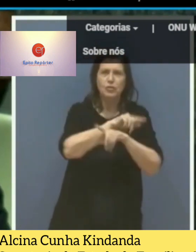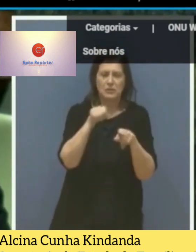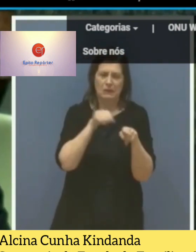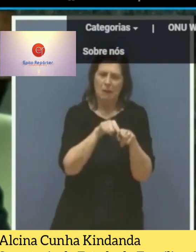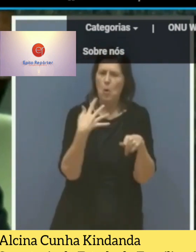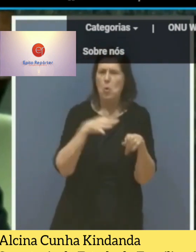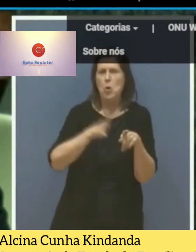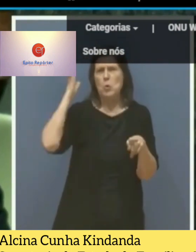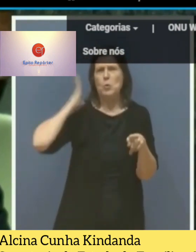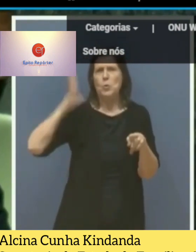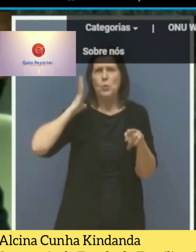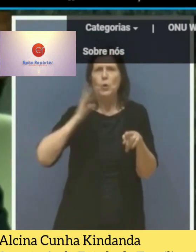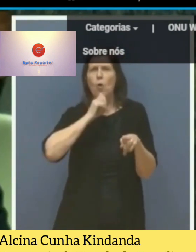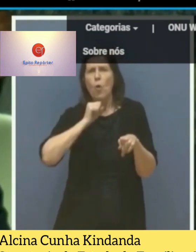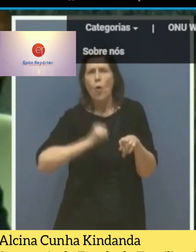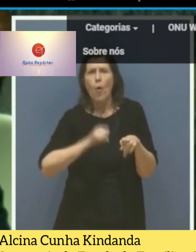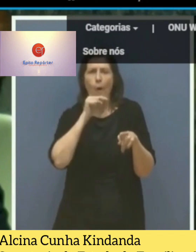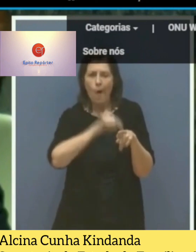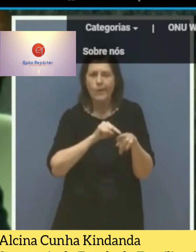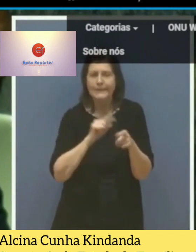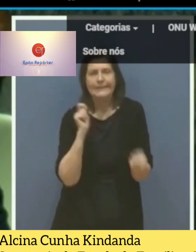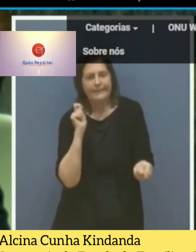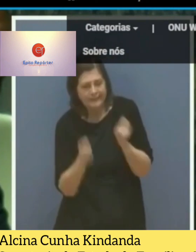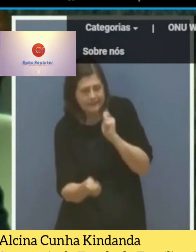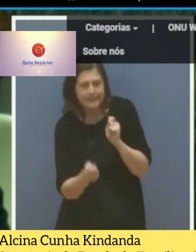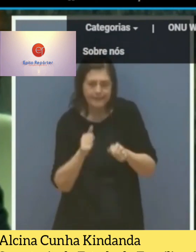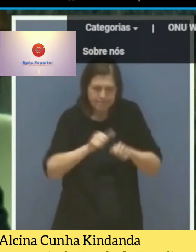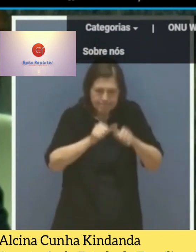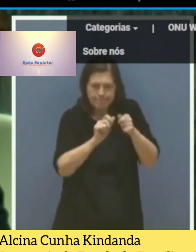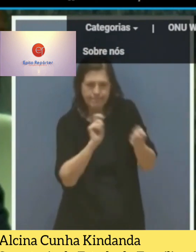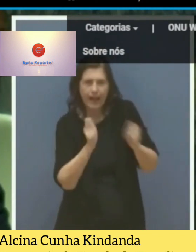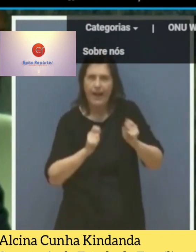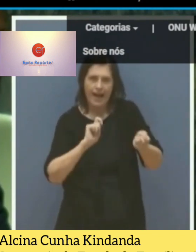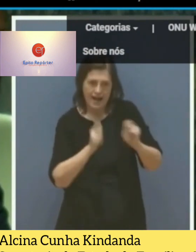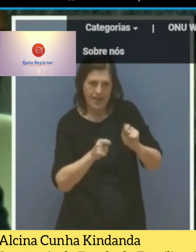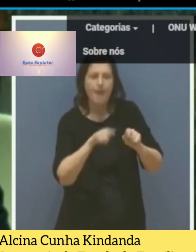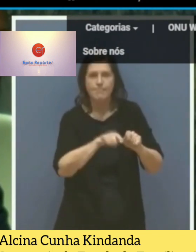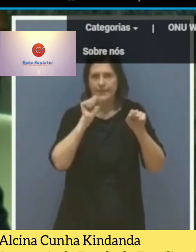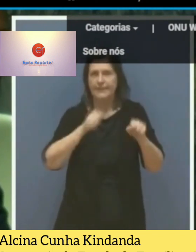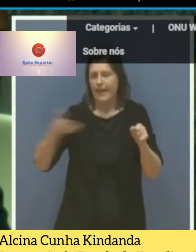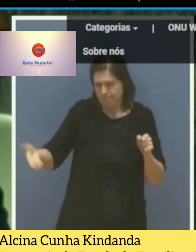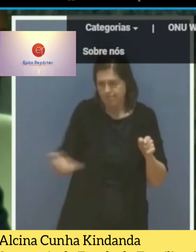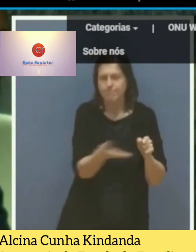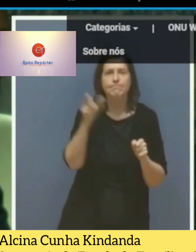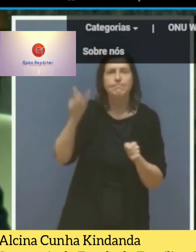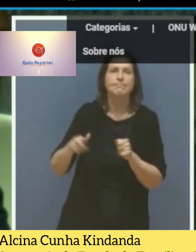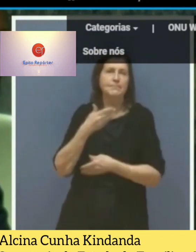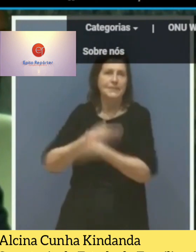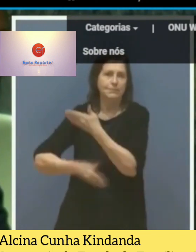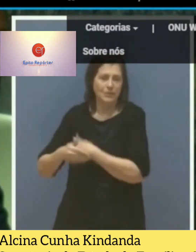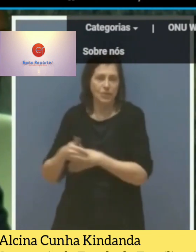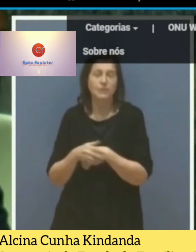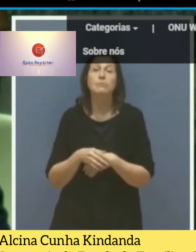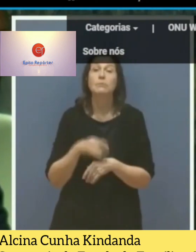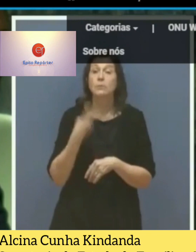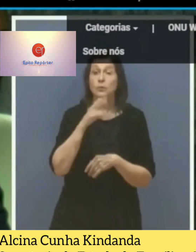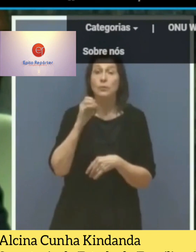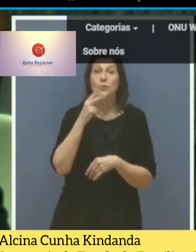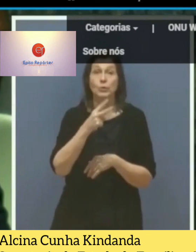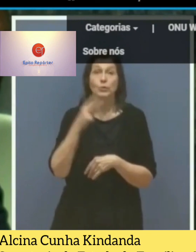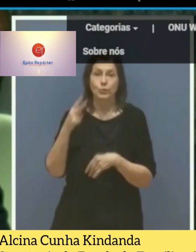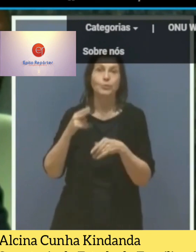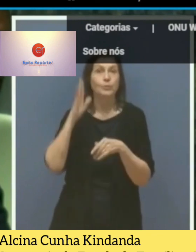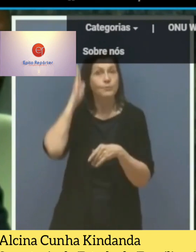só em 2022 um concurso público para a construção de um complexo do treinamento de alto rendimento integrado